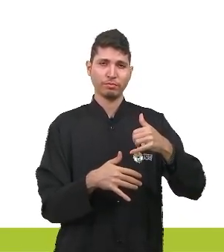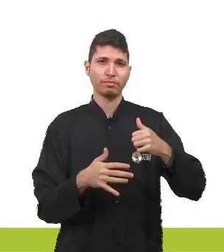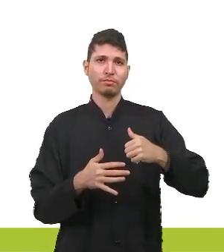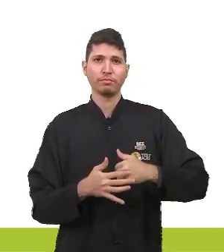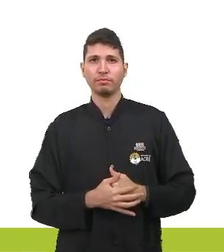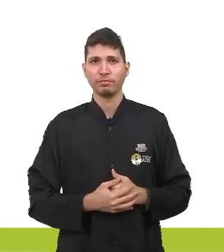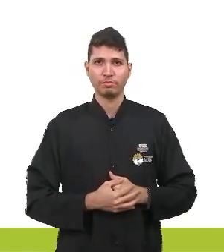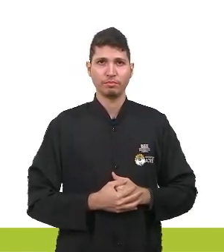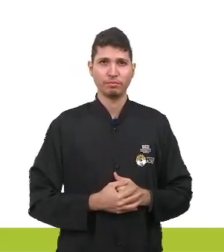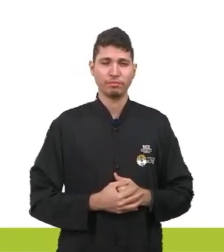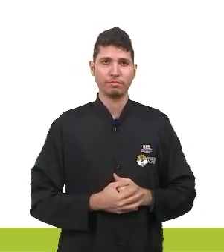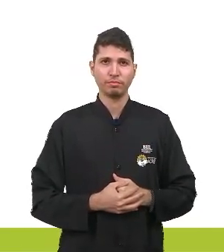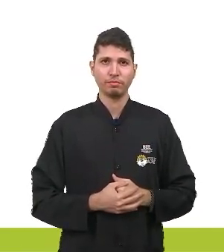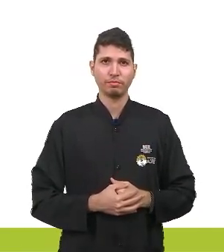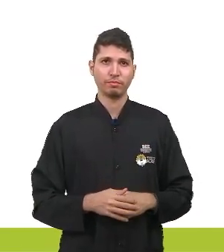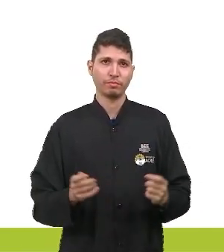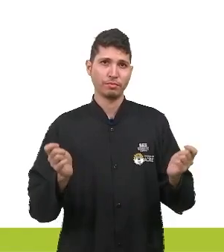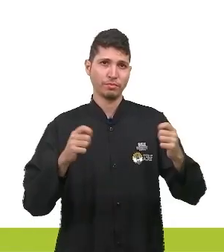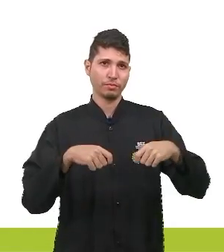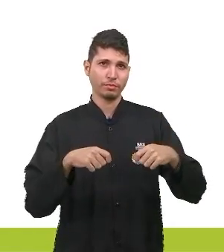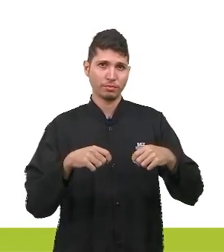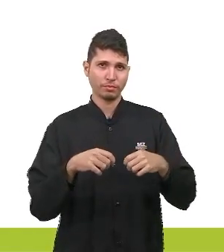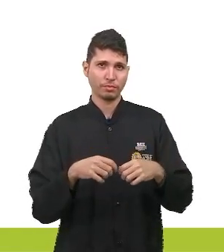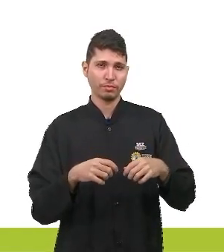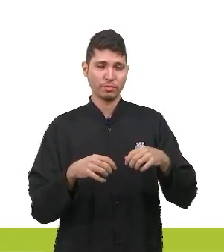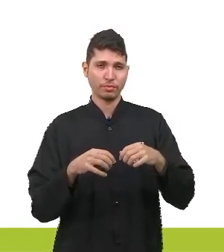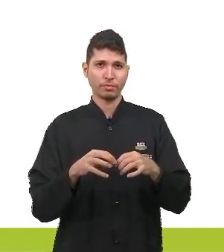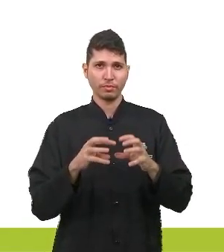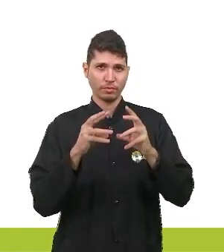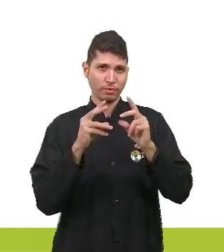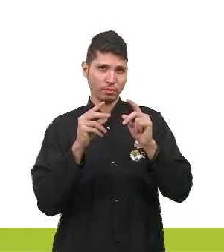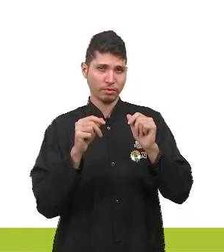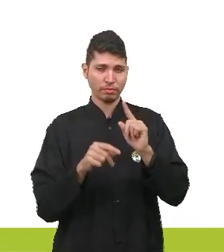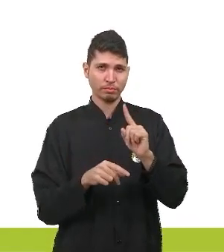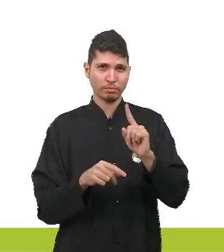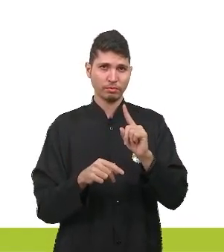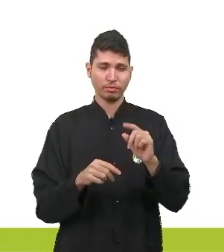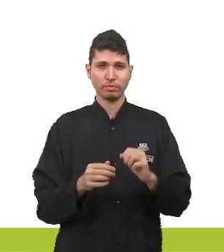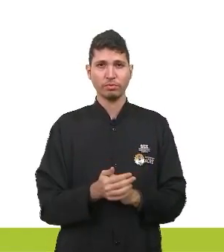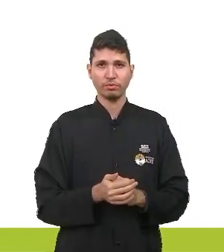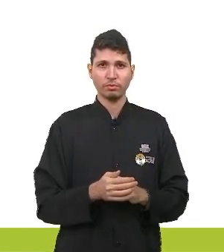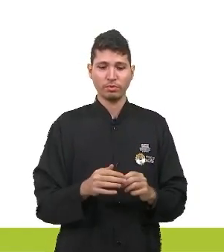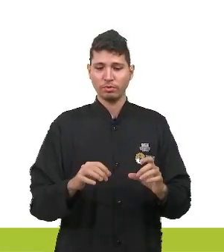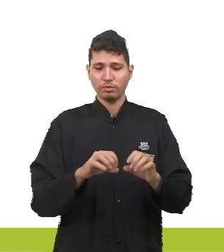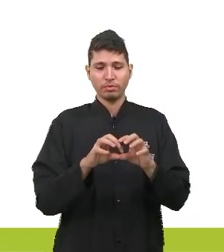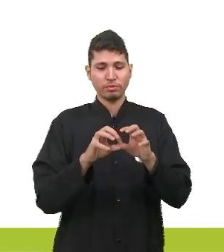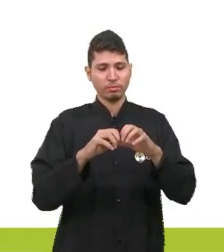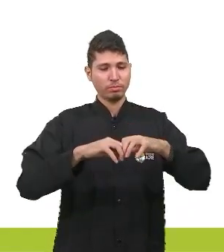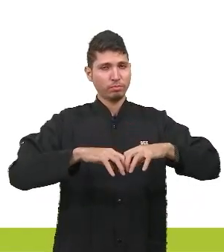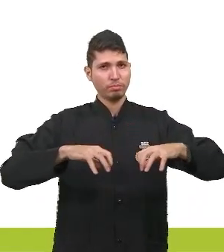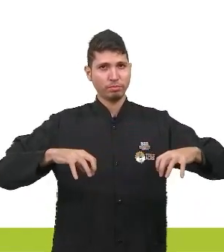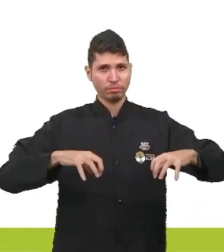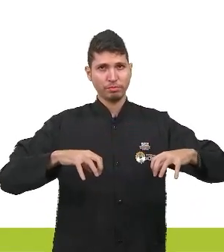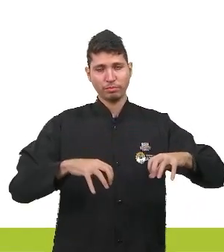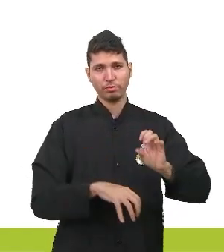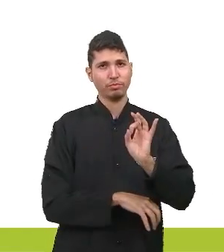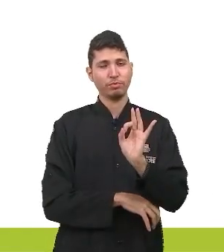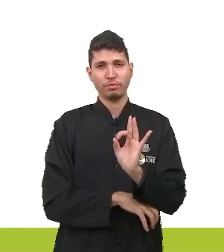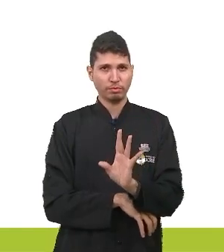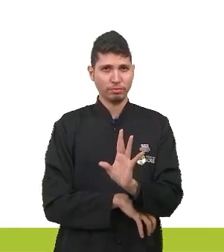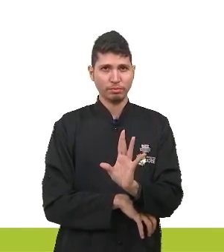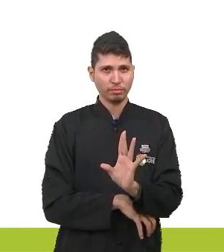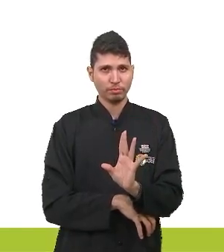lipídios capazes de serem digeridos? Não, ele só separa. Ele não tem